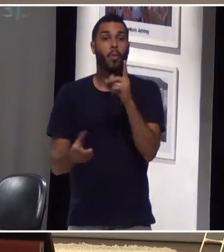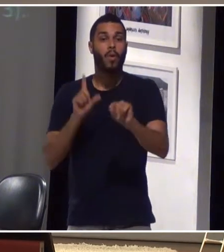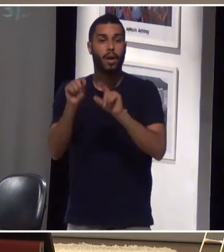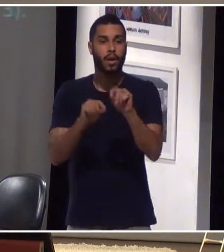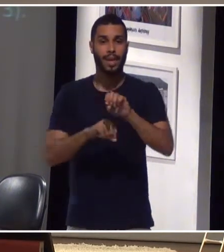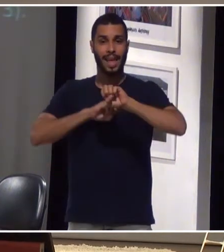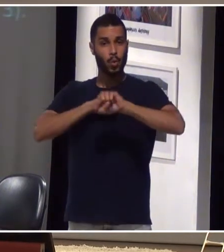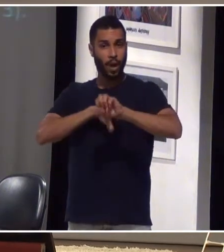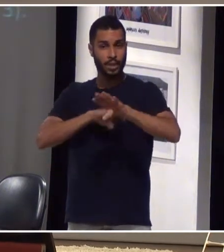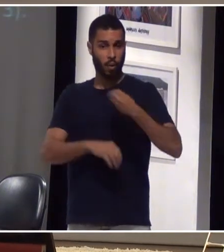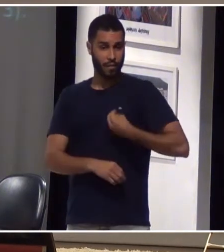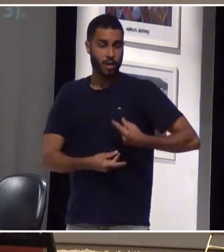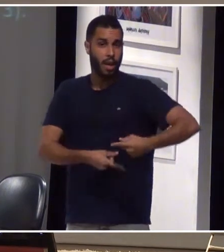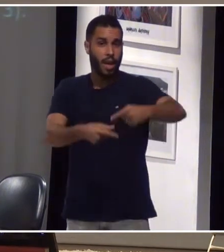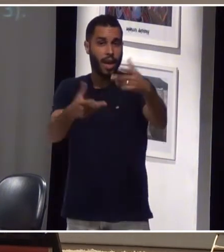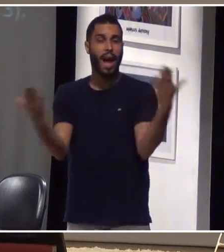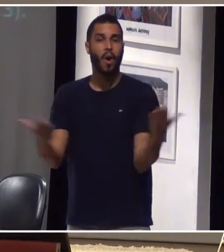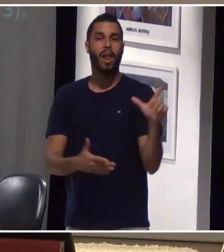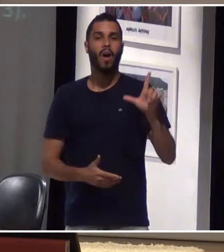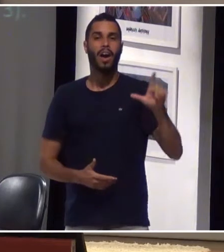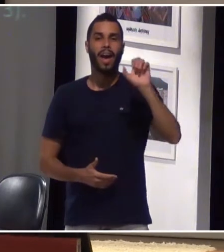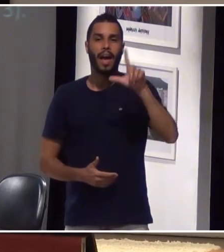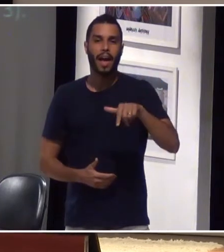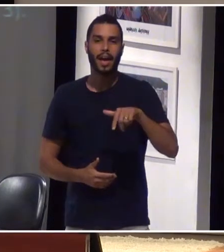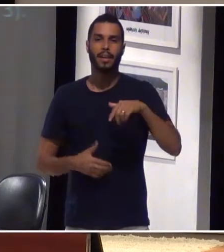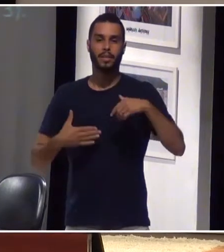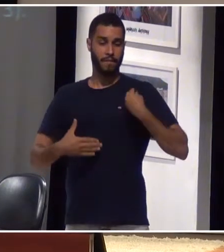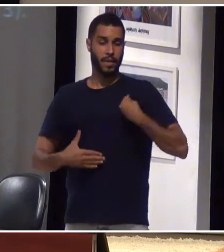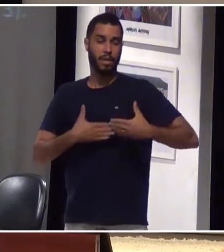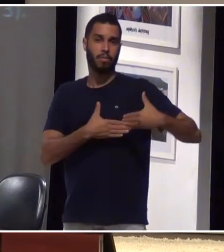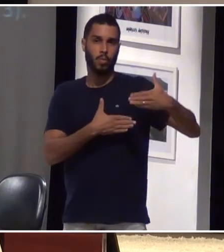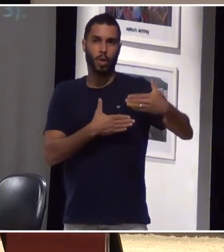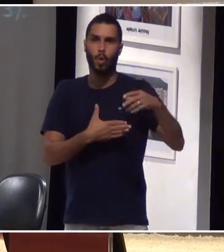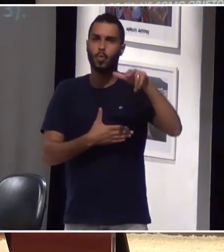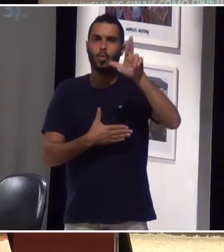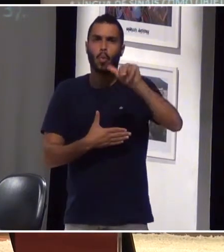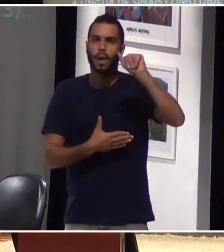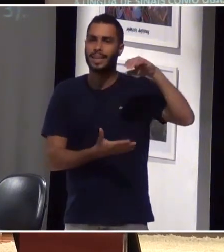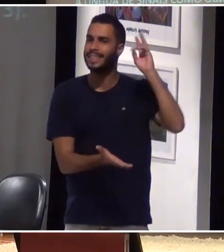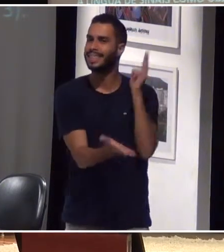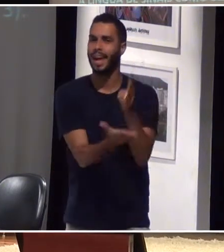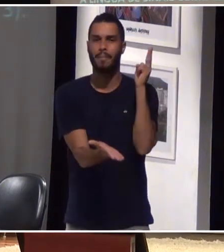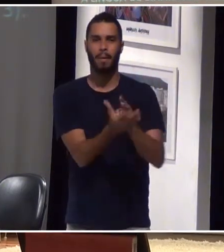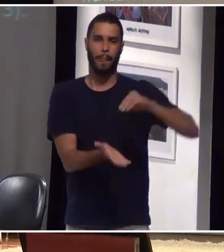nós temos uma lógica de educação ao longo da vida. Nós nunca estamos prontos. Nós estamos